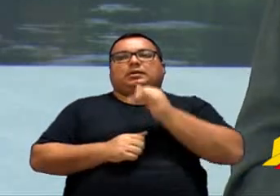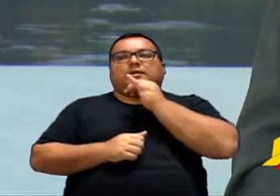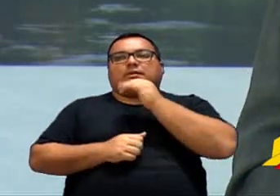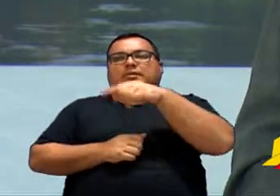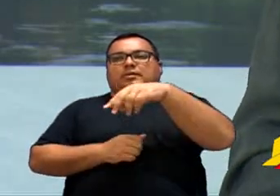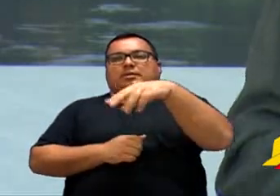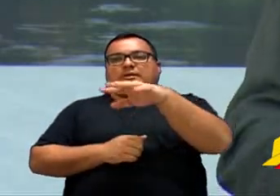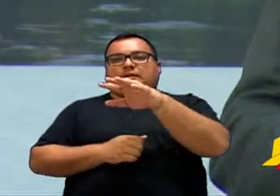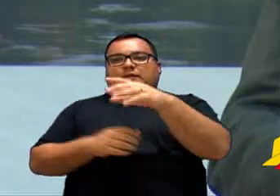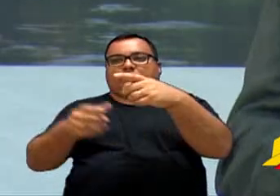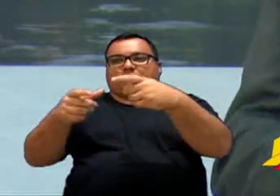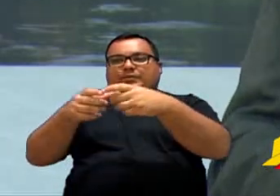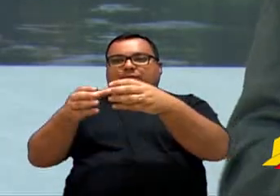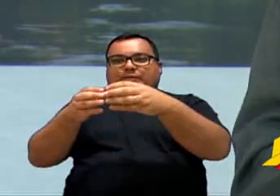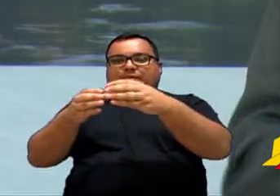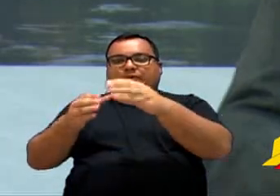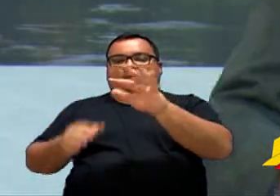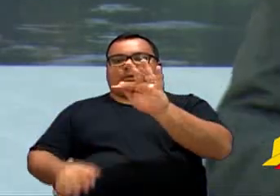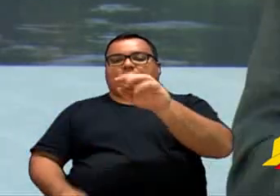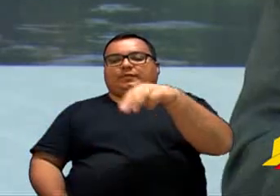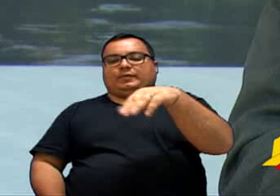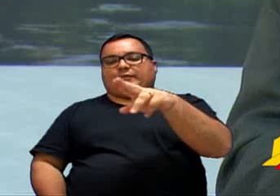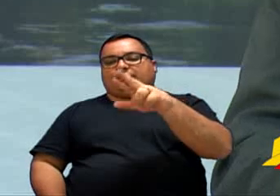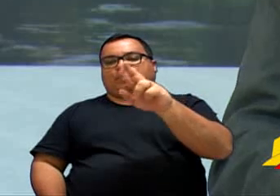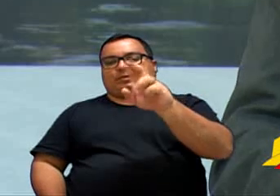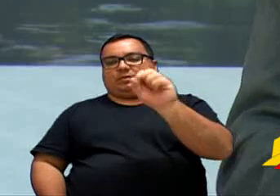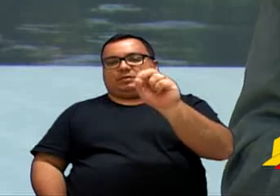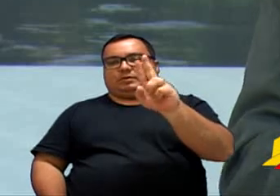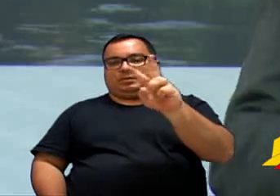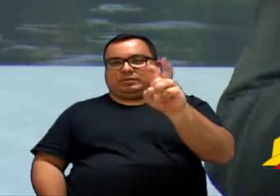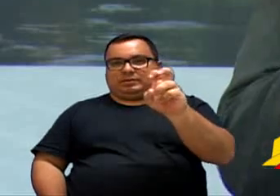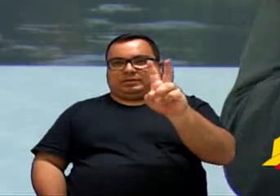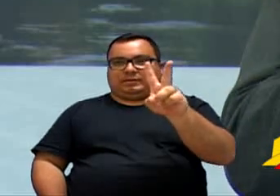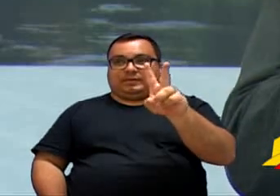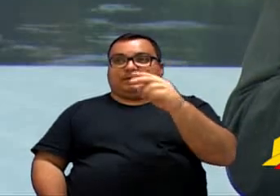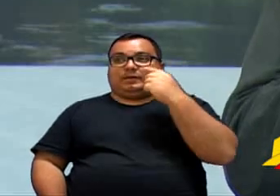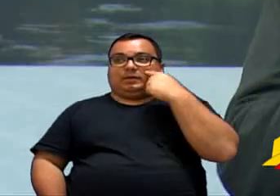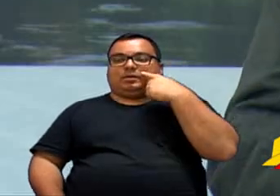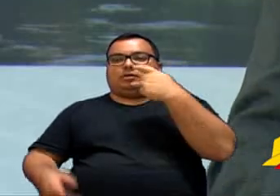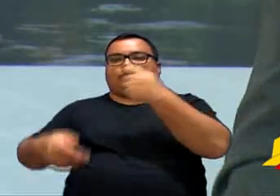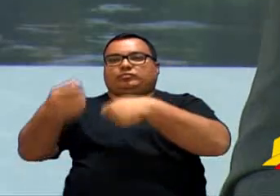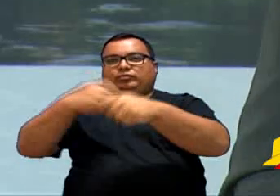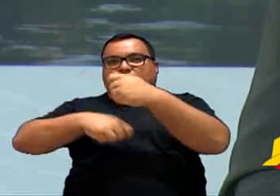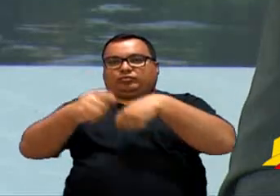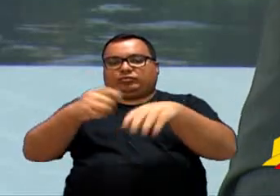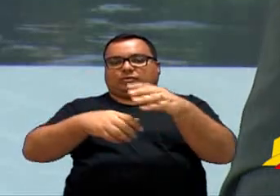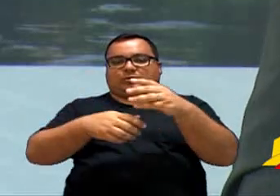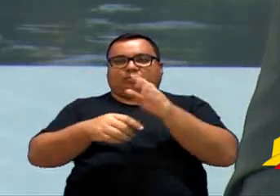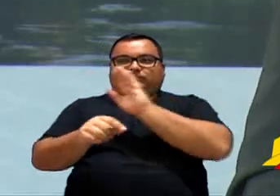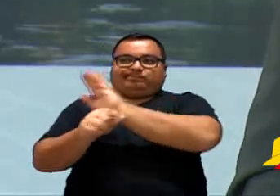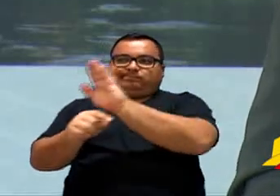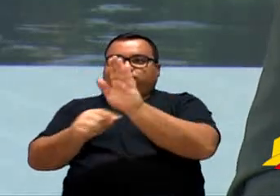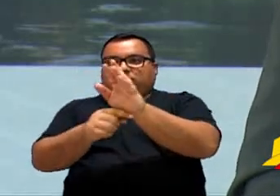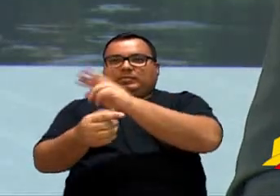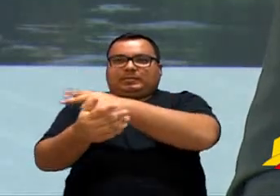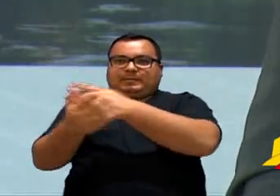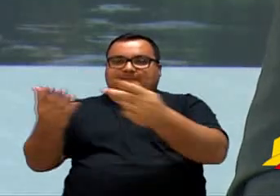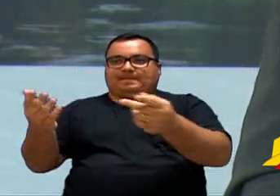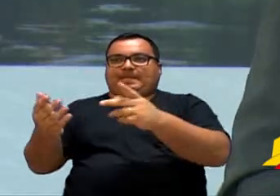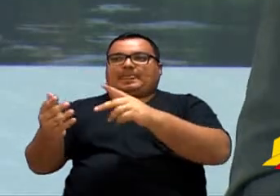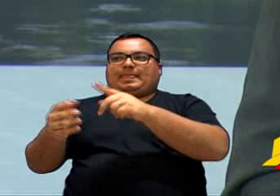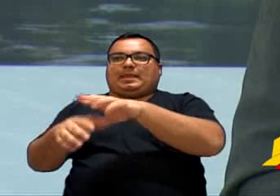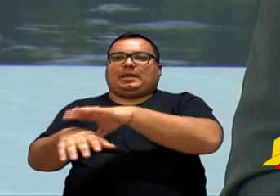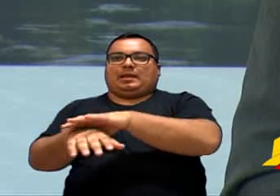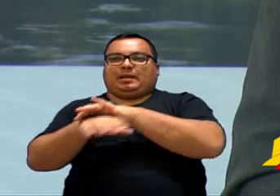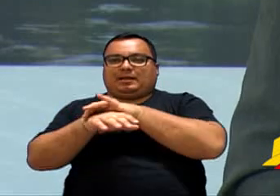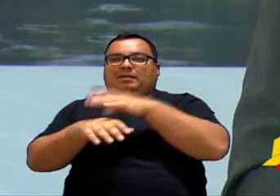poderia quebrar, porque estava no pacote só de reserva financeira para pagamento da seguridade dos servidores